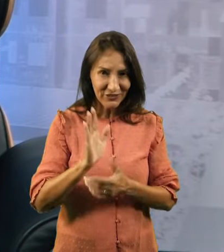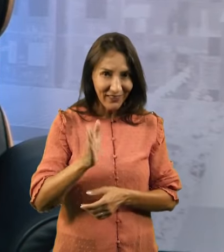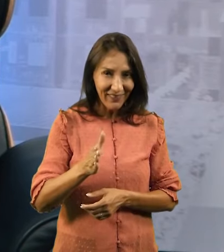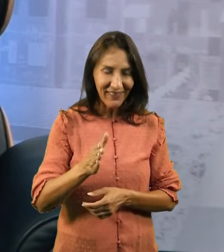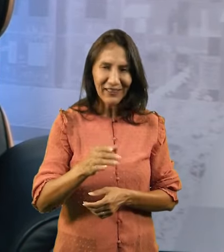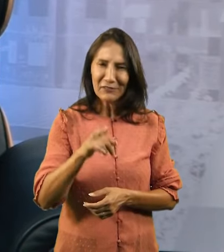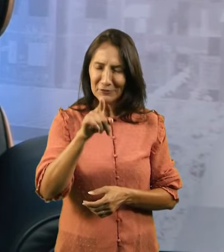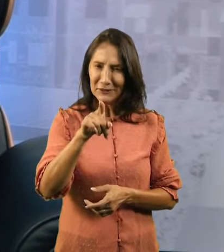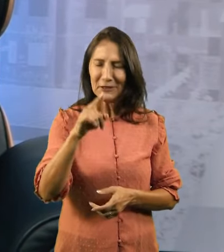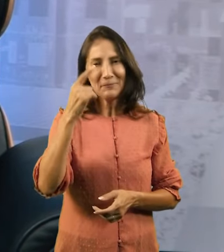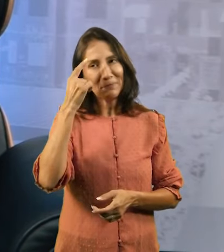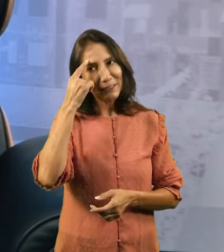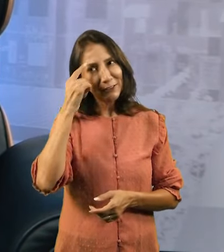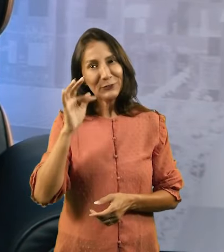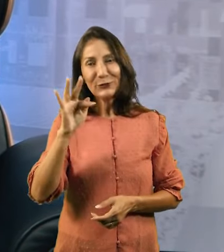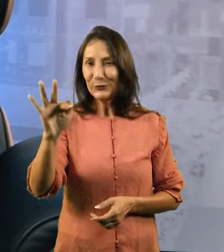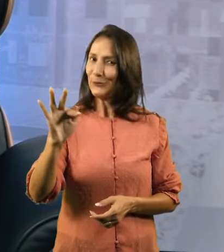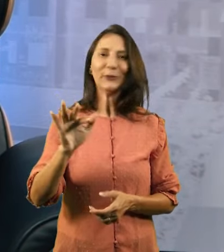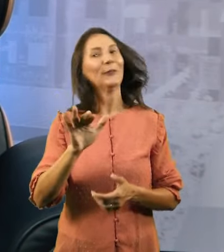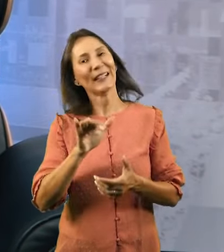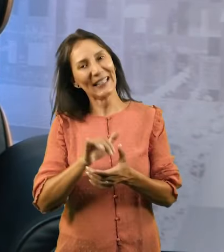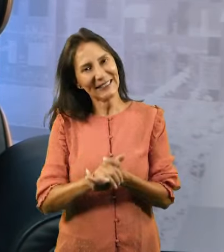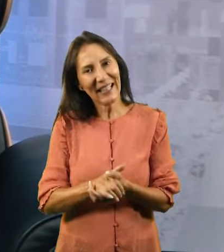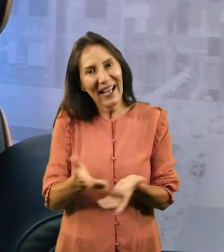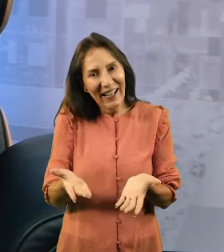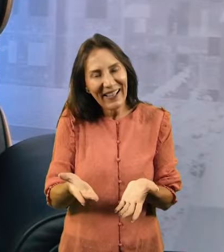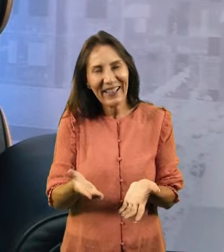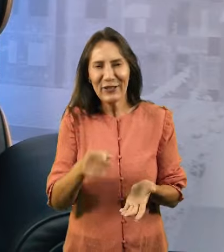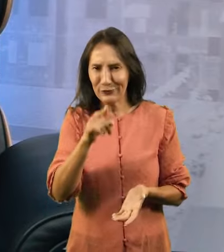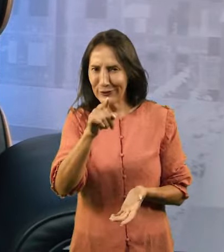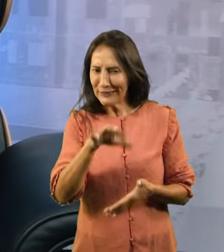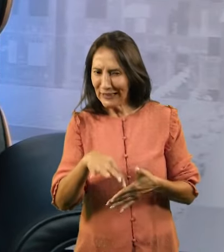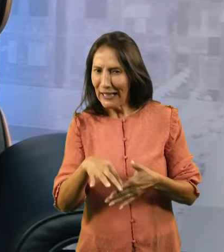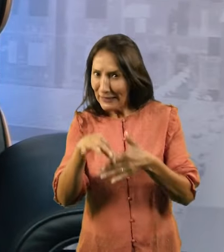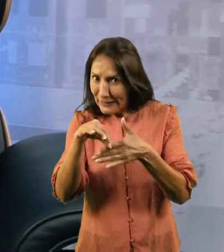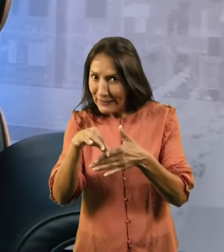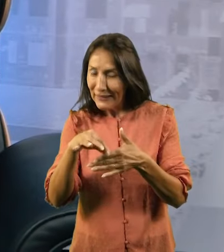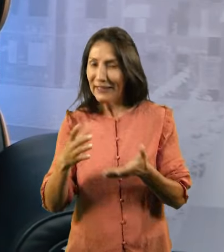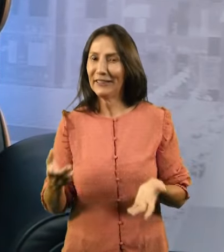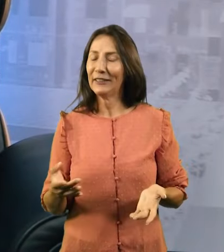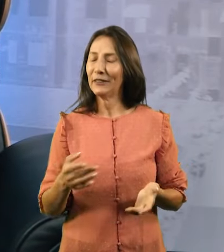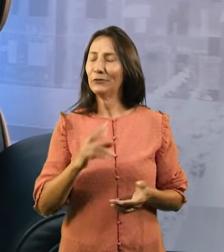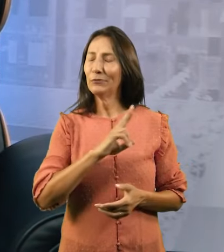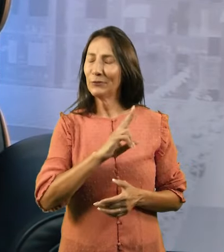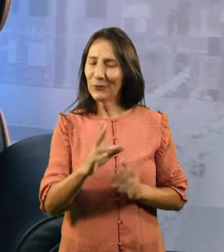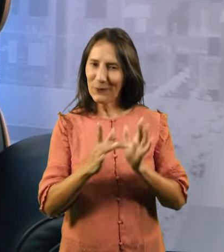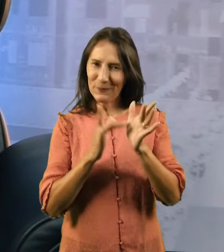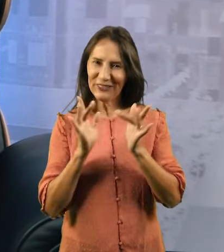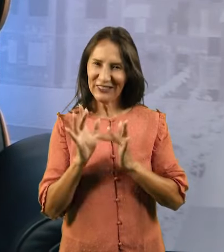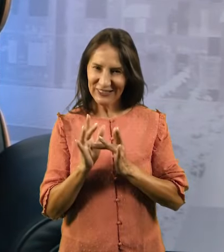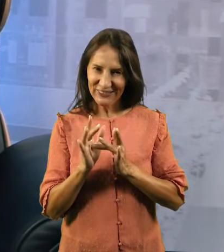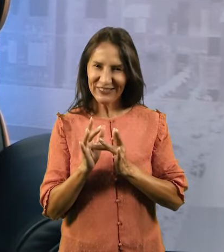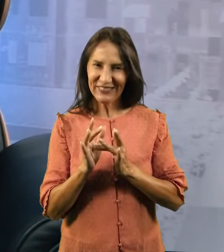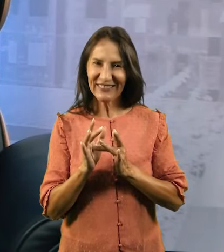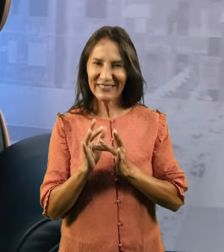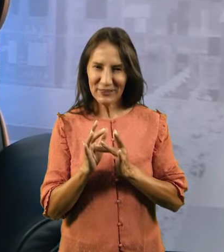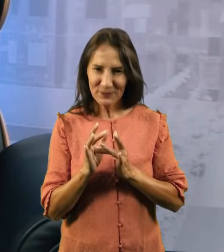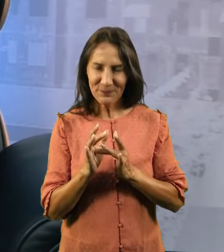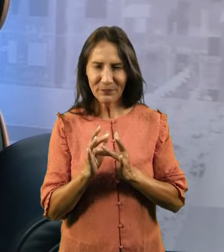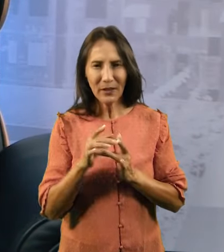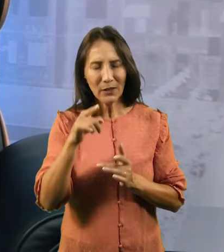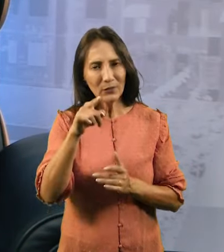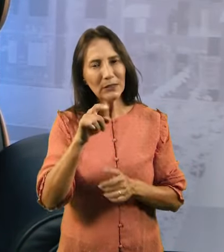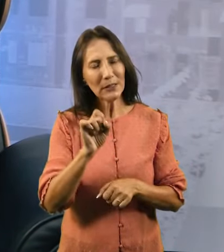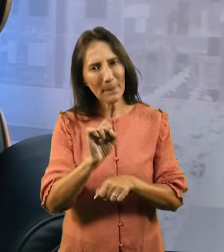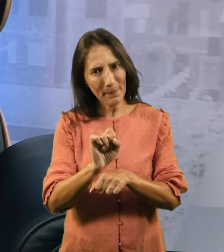que está pensando em se casar, para você que é um líder. Em nome de Jesus Cristo, em nome de Jesus, pare